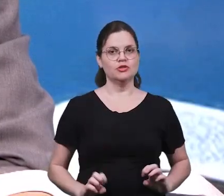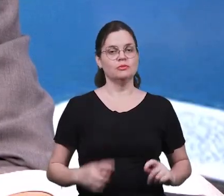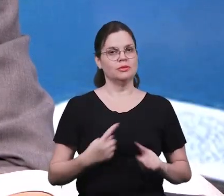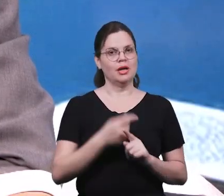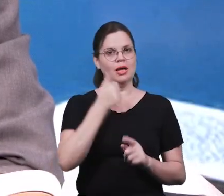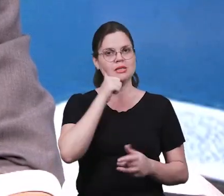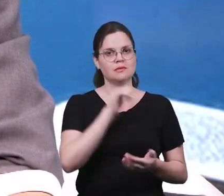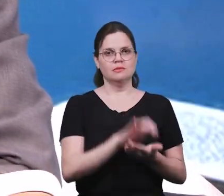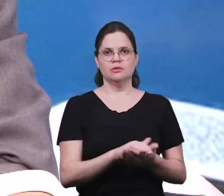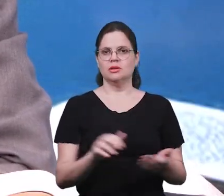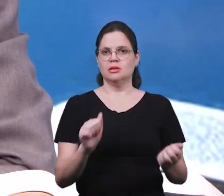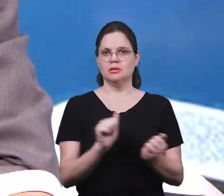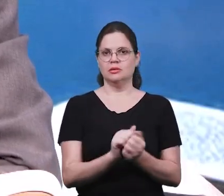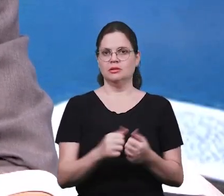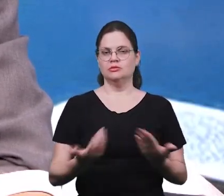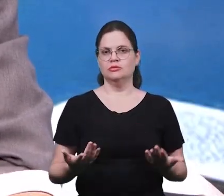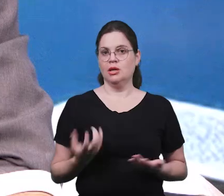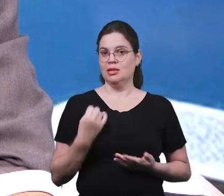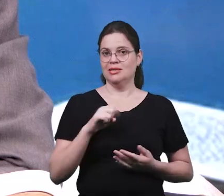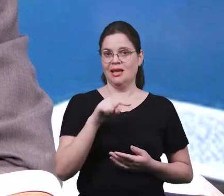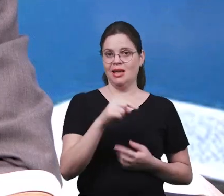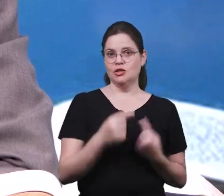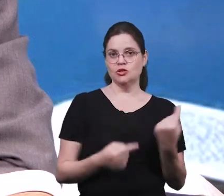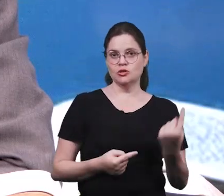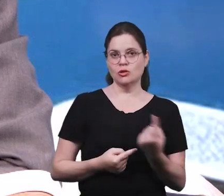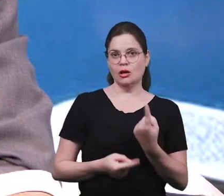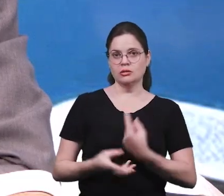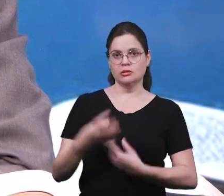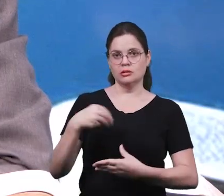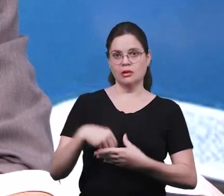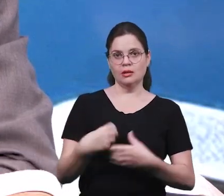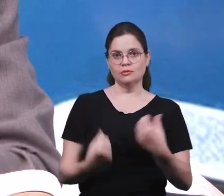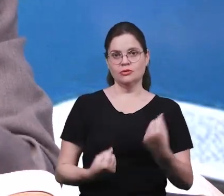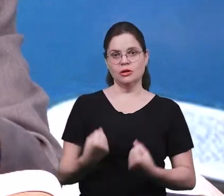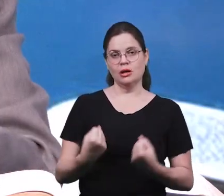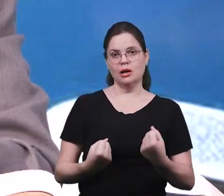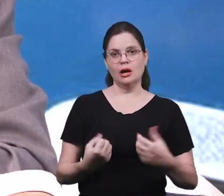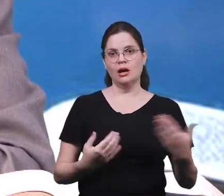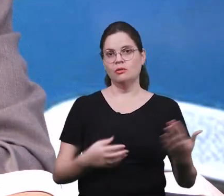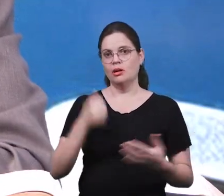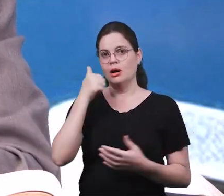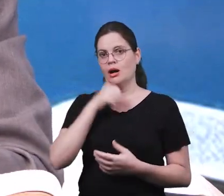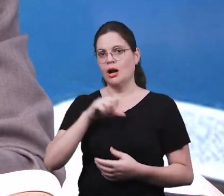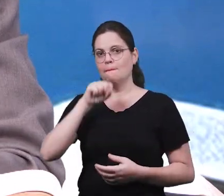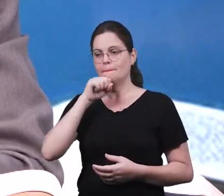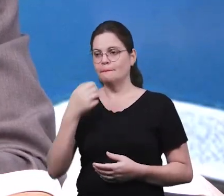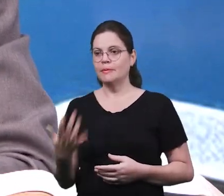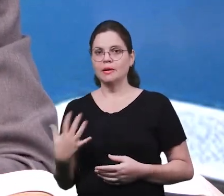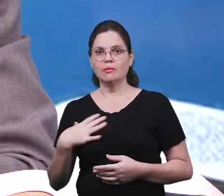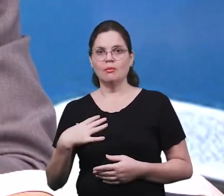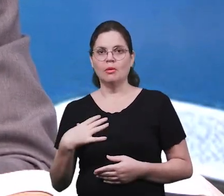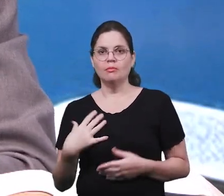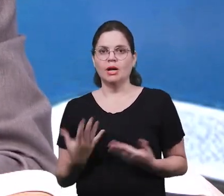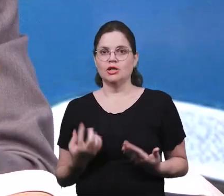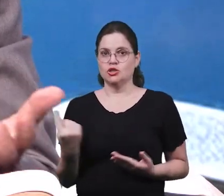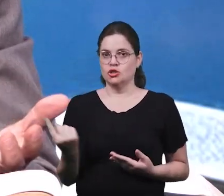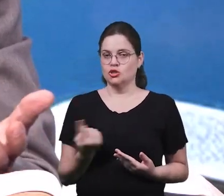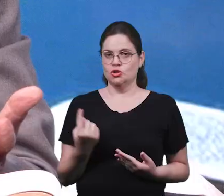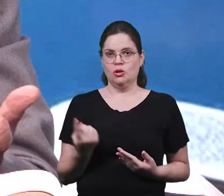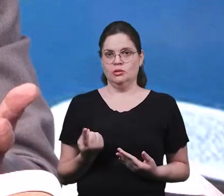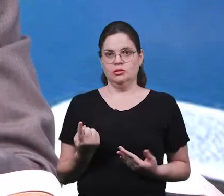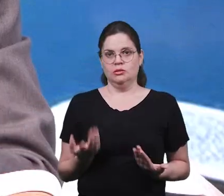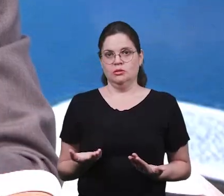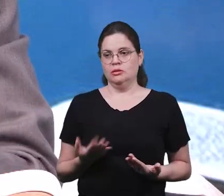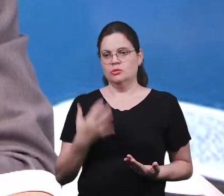porque não seria ético da parte dele chegar para dar assistência a uma mãe com a criança, mas sem conhecer